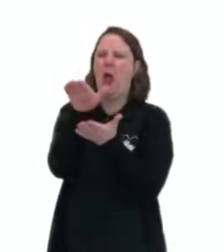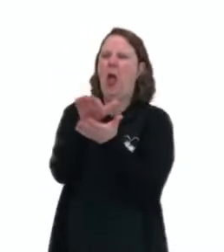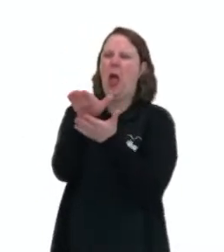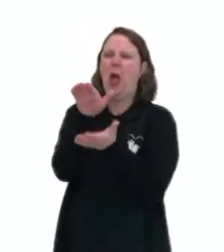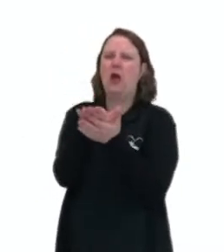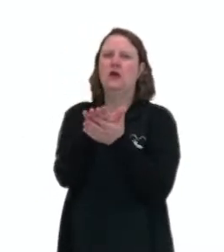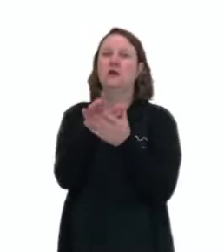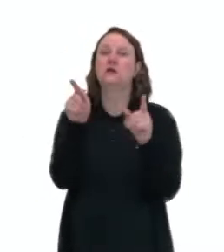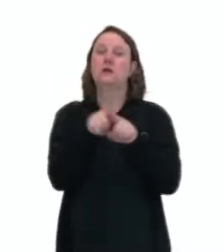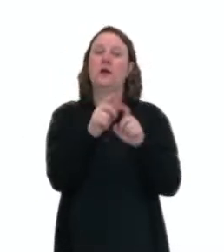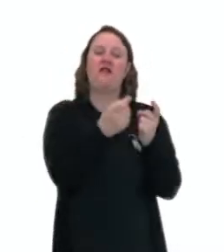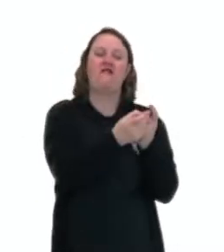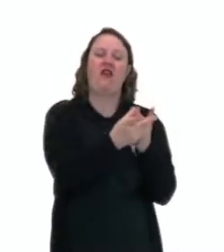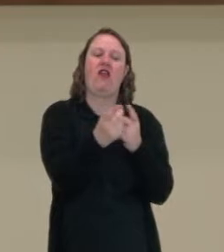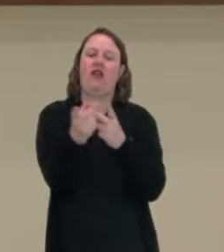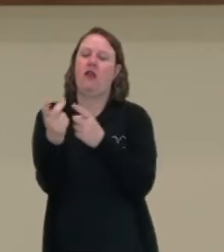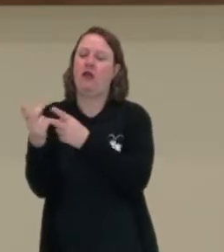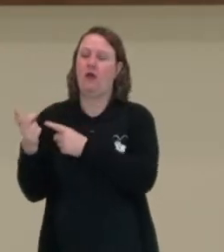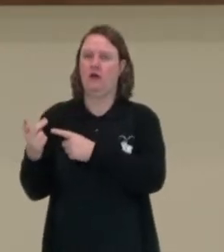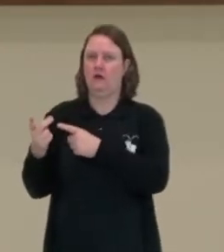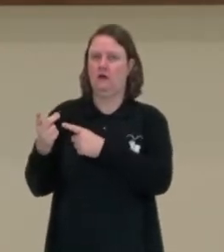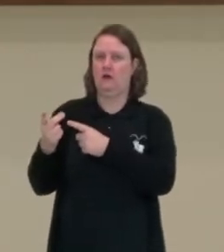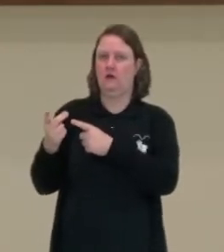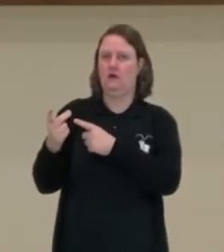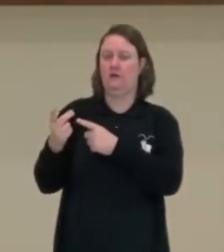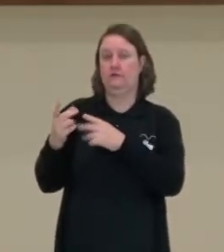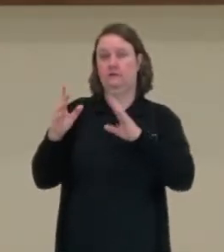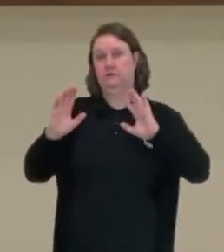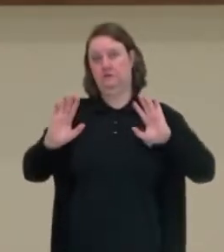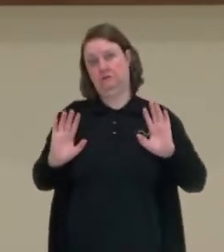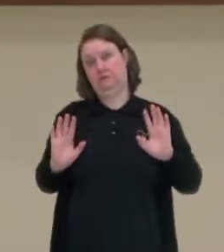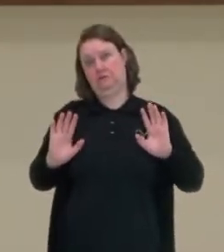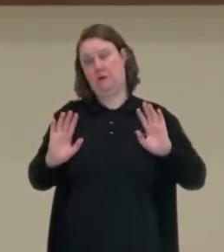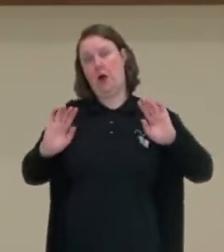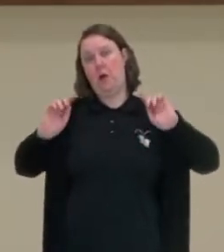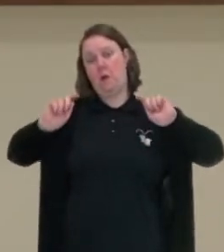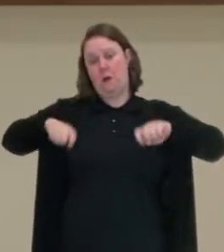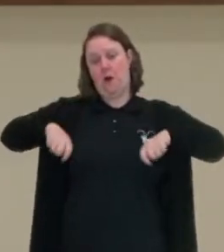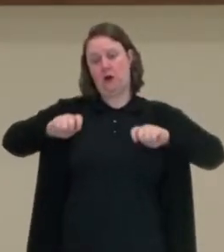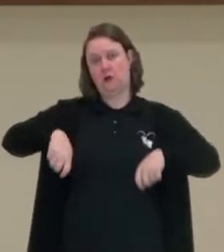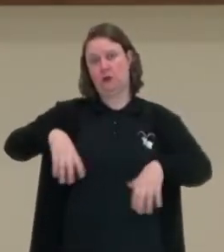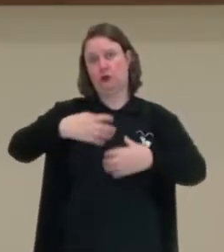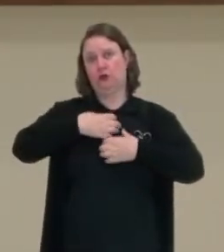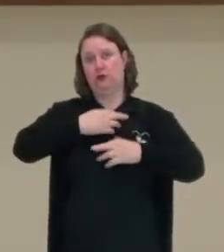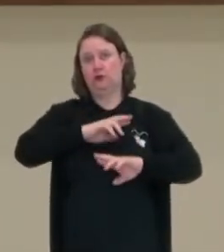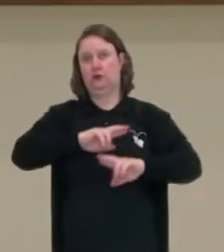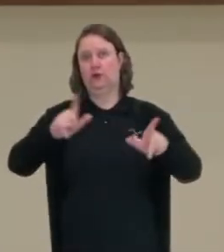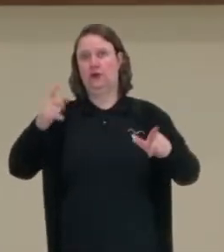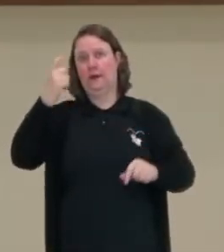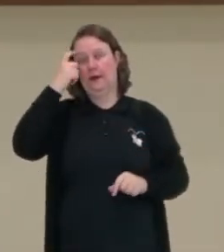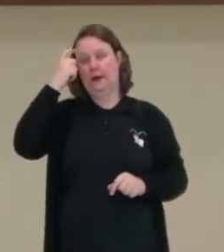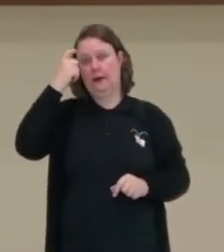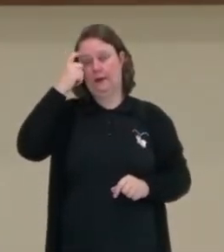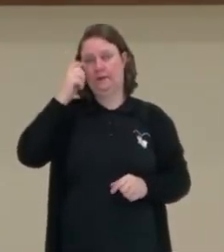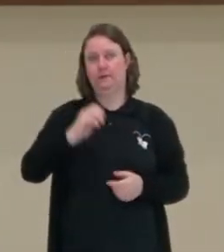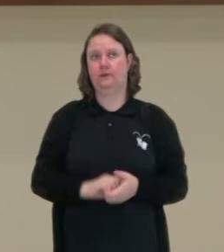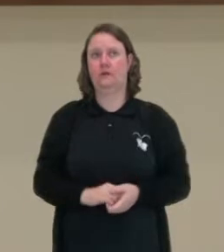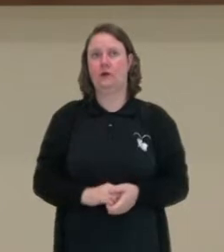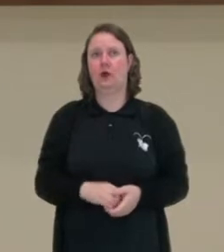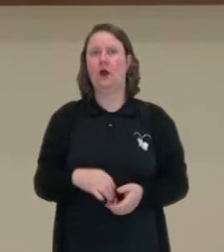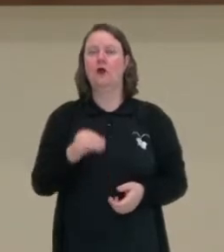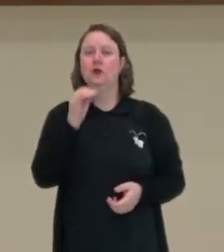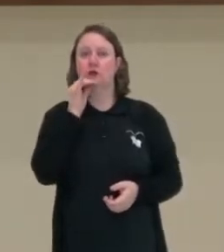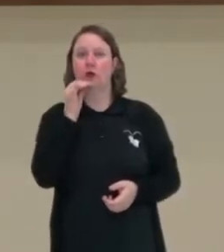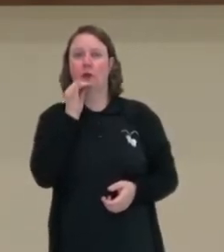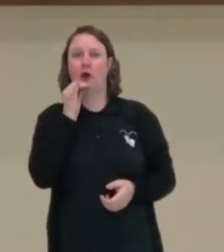Ora, a Land Art eu posso dizer que talvez seja uma arte efêmera, ao mesmo tempo que você também não pode pegar, olha só, aquele espiral que eu